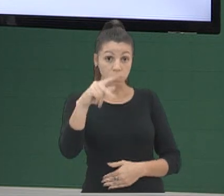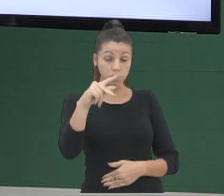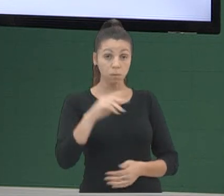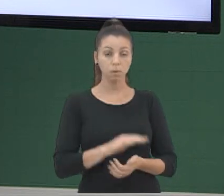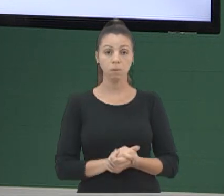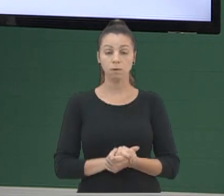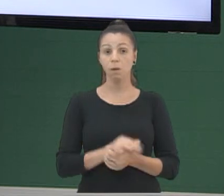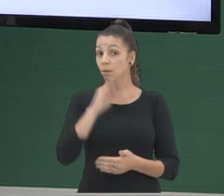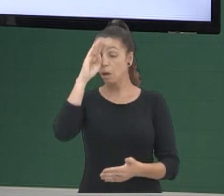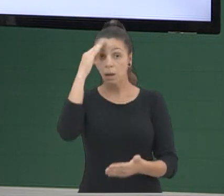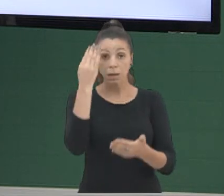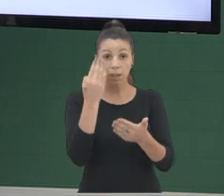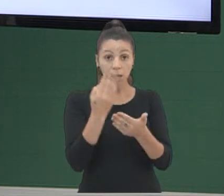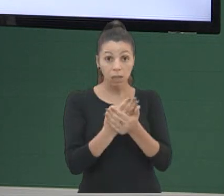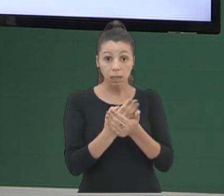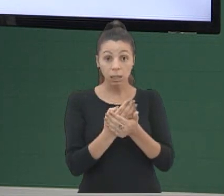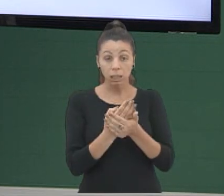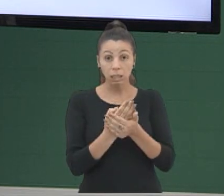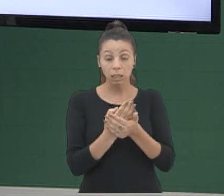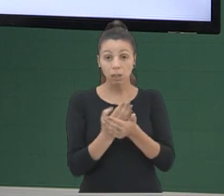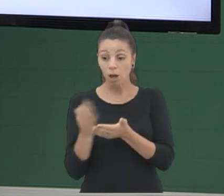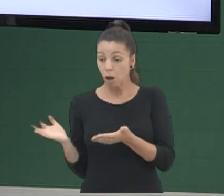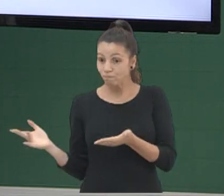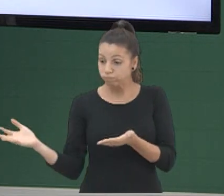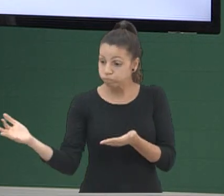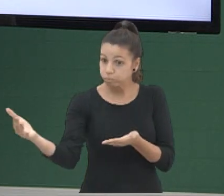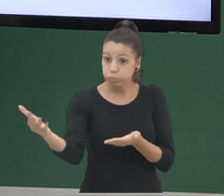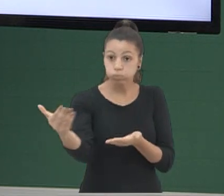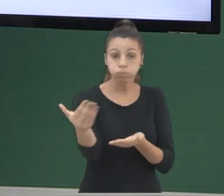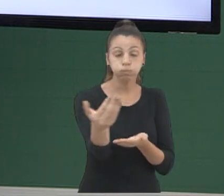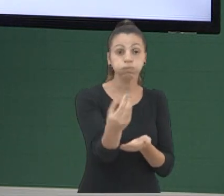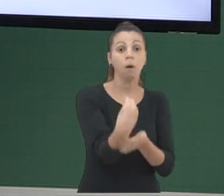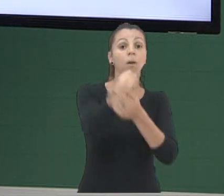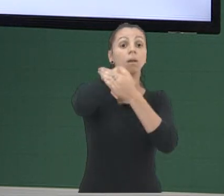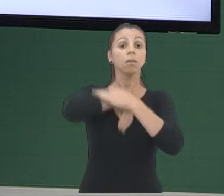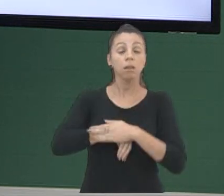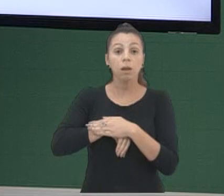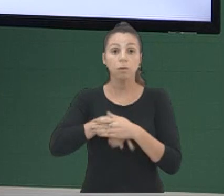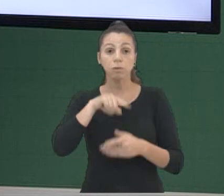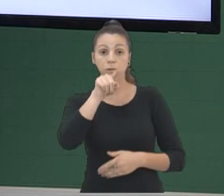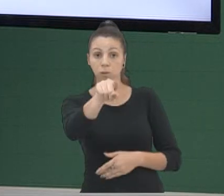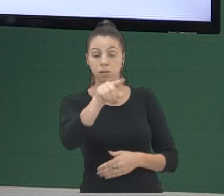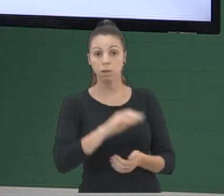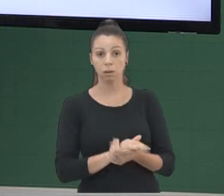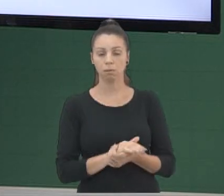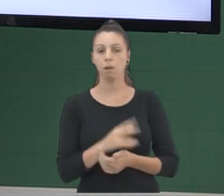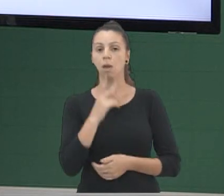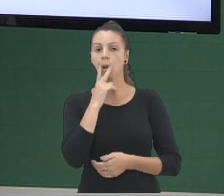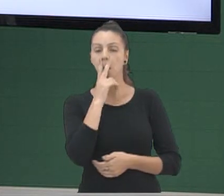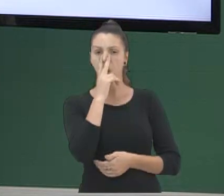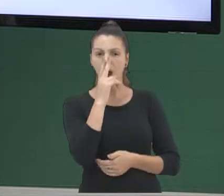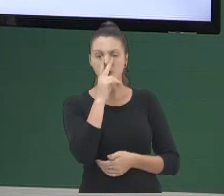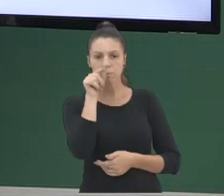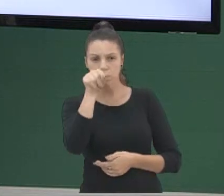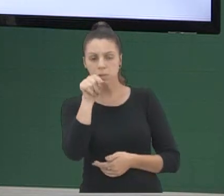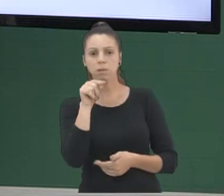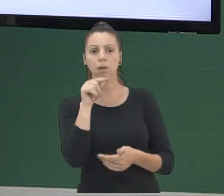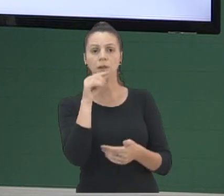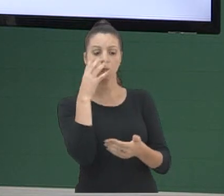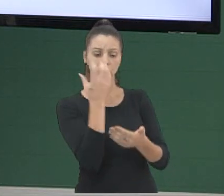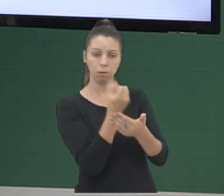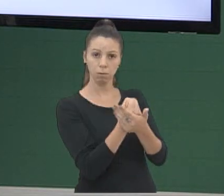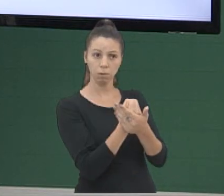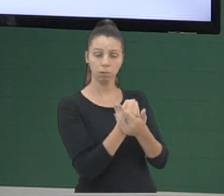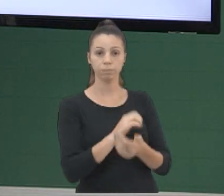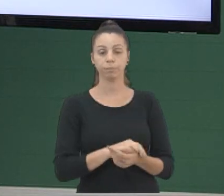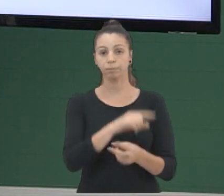as crenças que constituem você. Então é bem bacana você pensar. Eu acho que você anotou algumas coisas, eu acho que é bem legal.